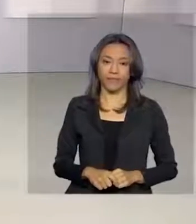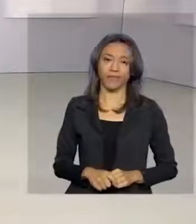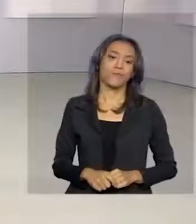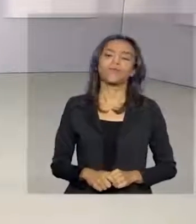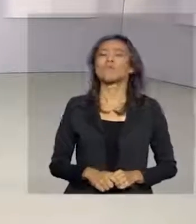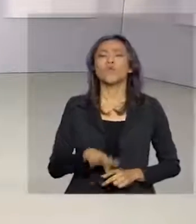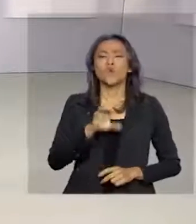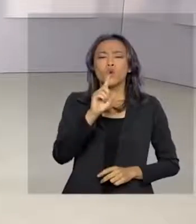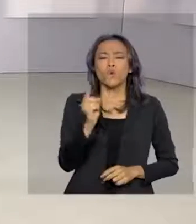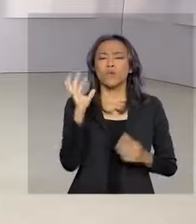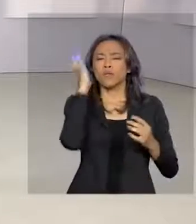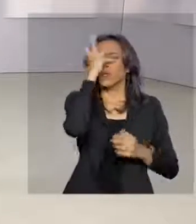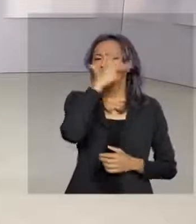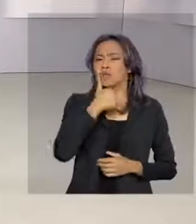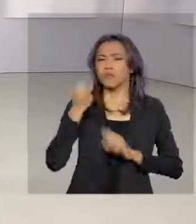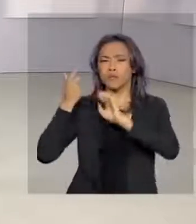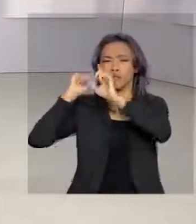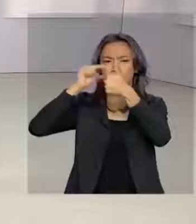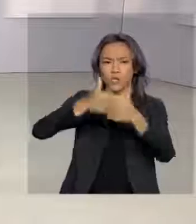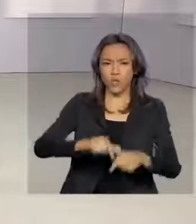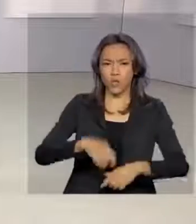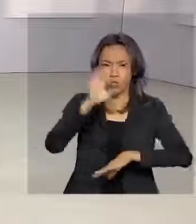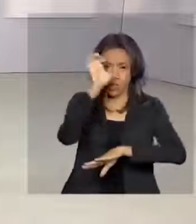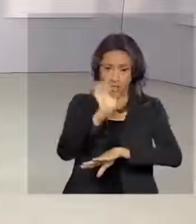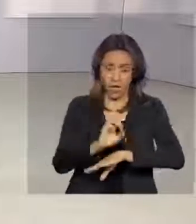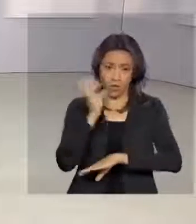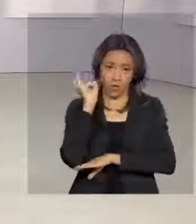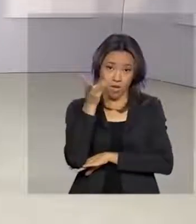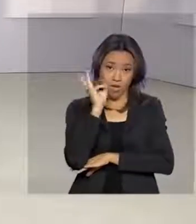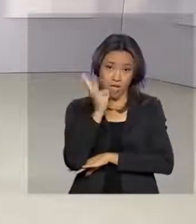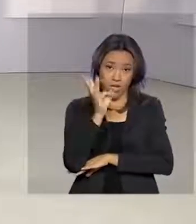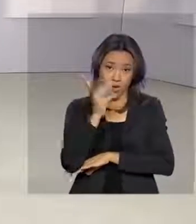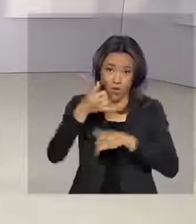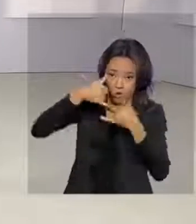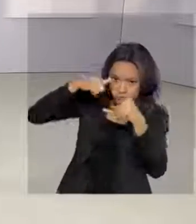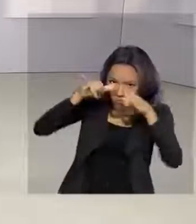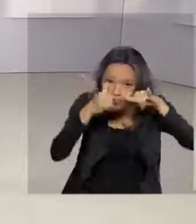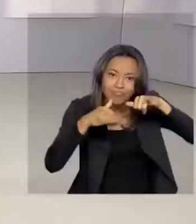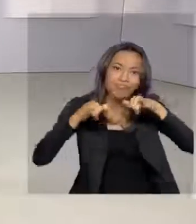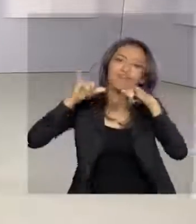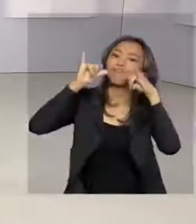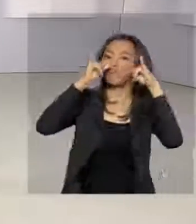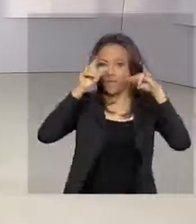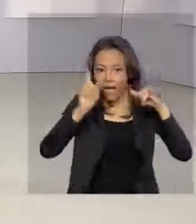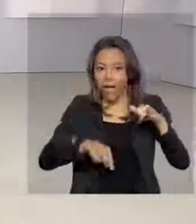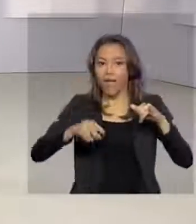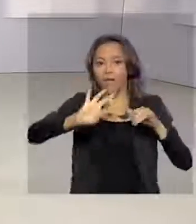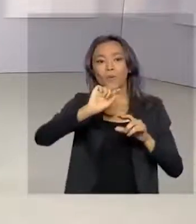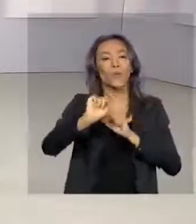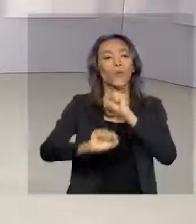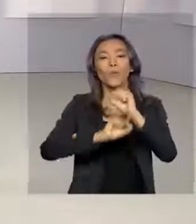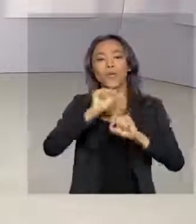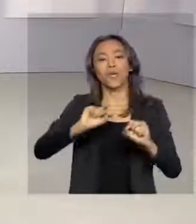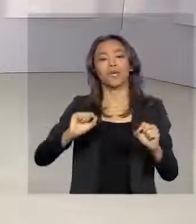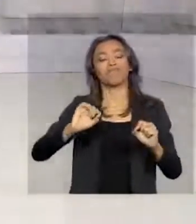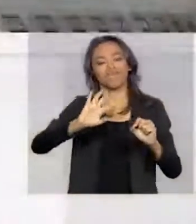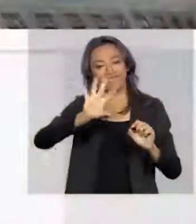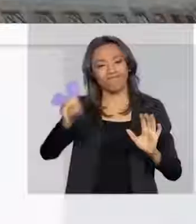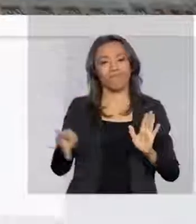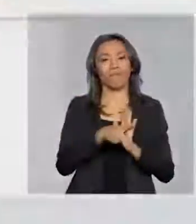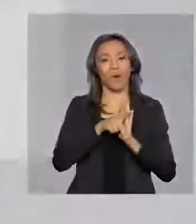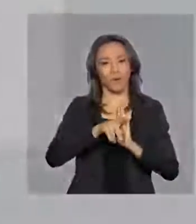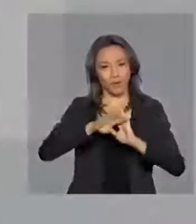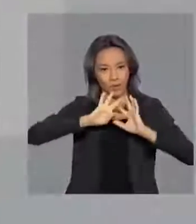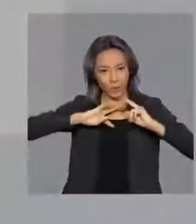Uma das mais belas tradições maranhenses, o Bumba Meu Boi, foi reconhecido como Patrimônio Imaterial da Humanidade pela Unesco.